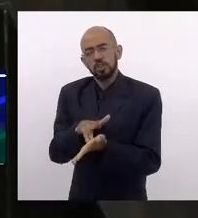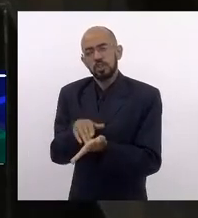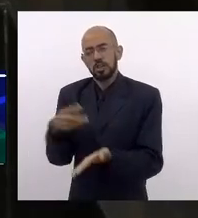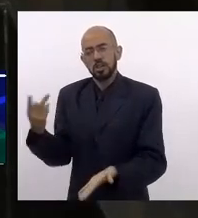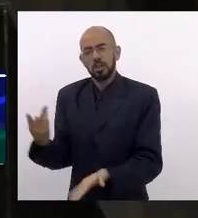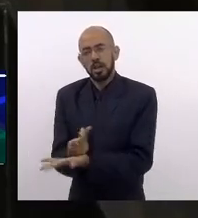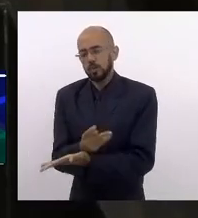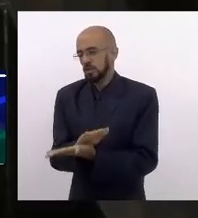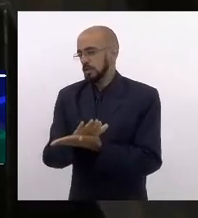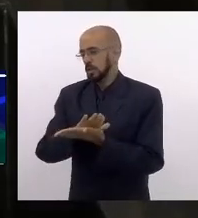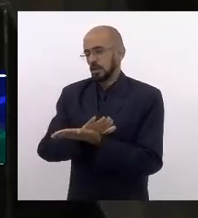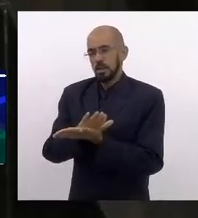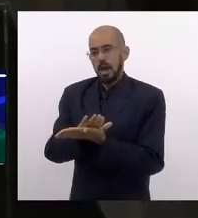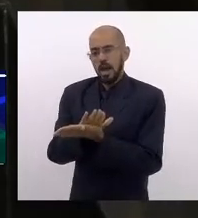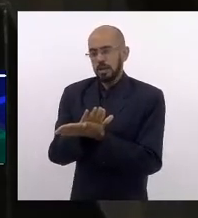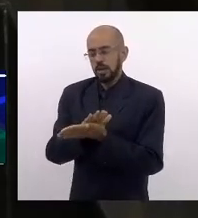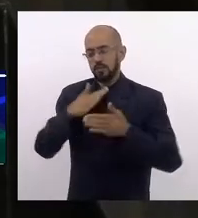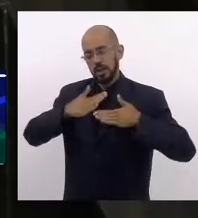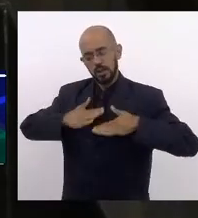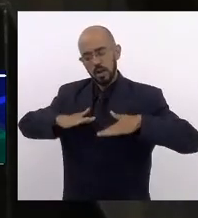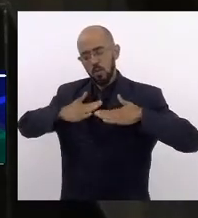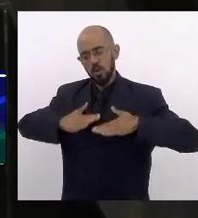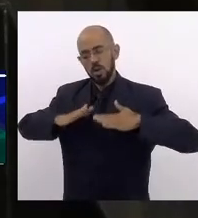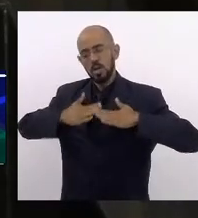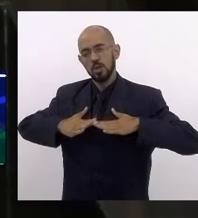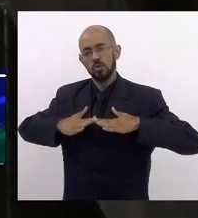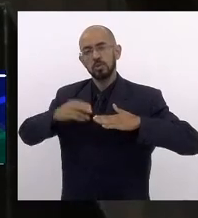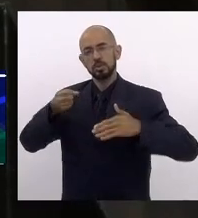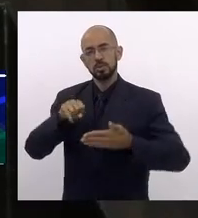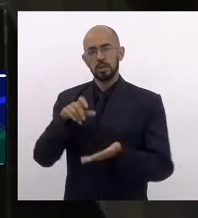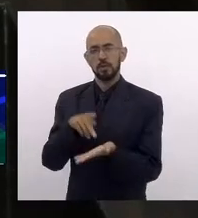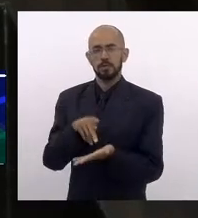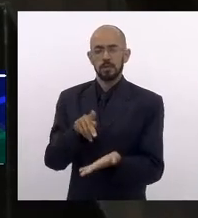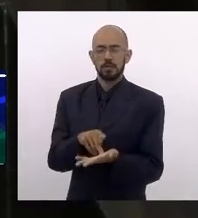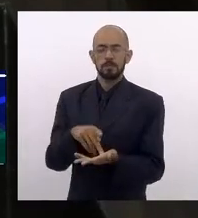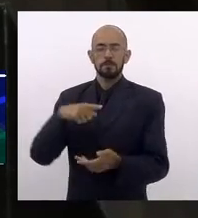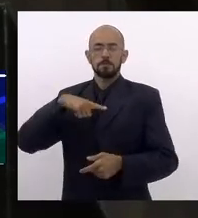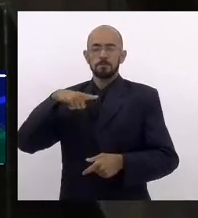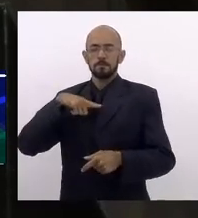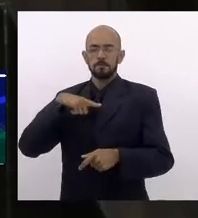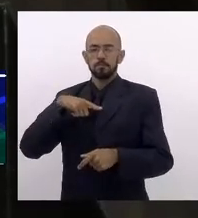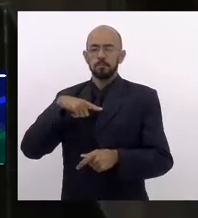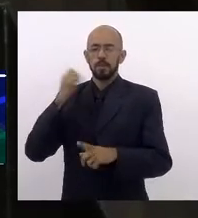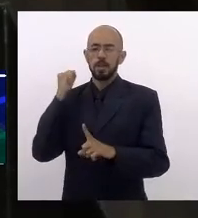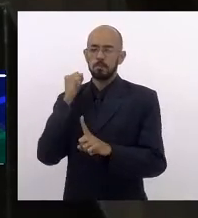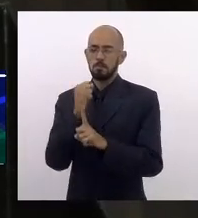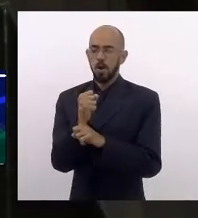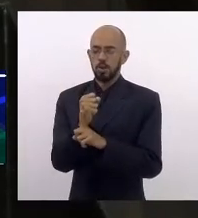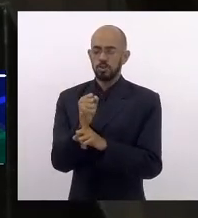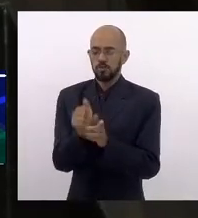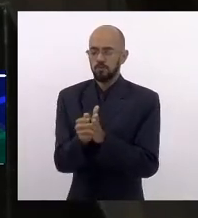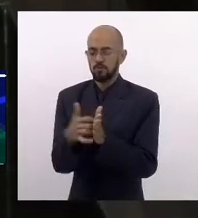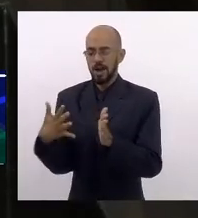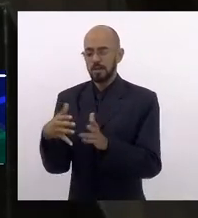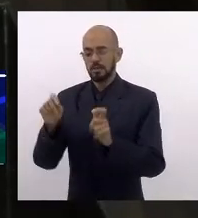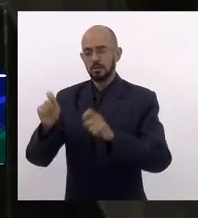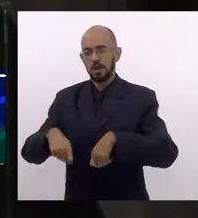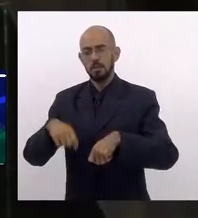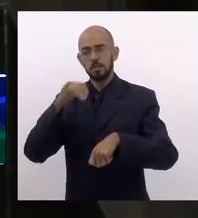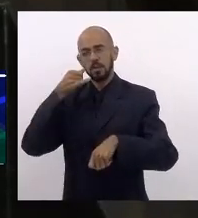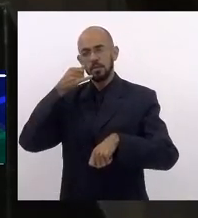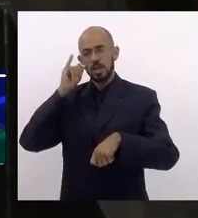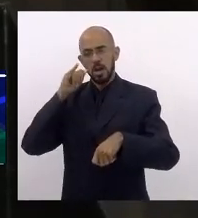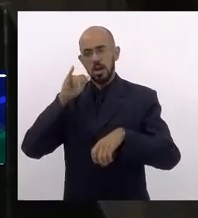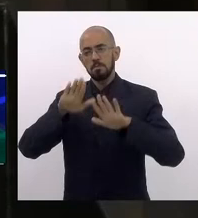estivéssemos tranquilos, suaves, quando, na verdade, há muita morte que poderia ser evitada. Isso não quer